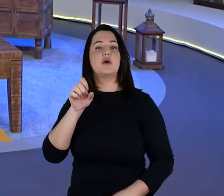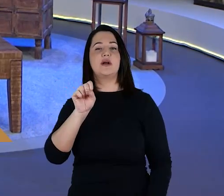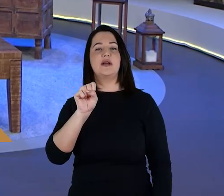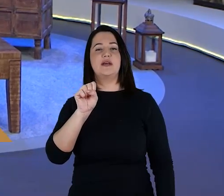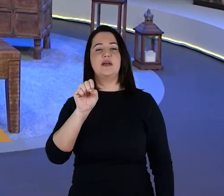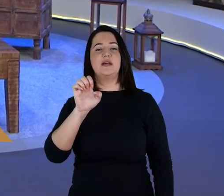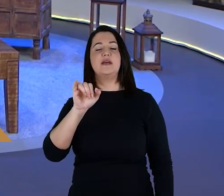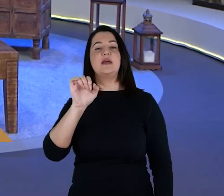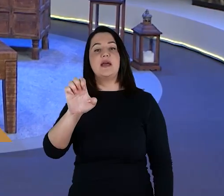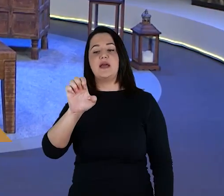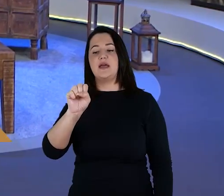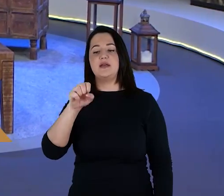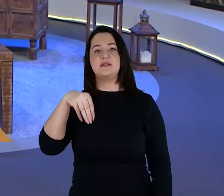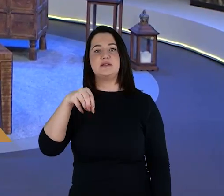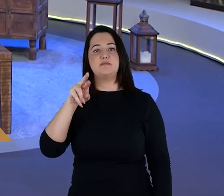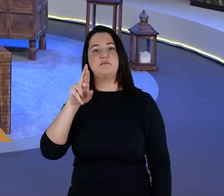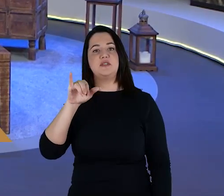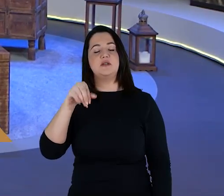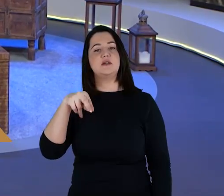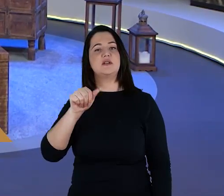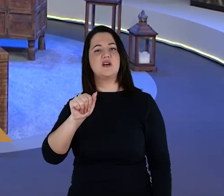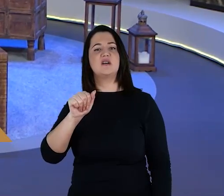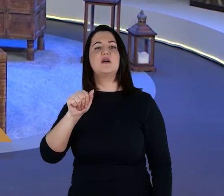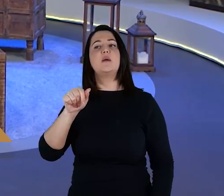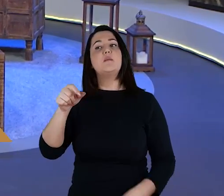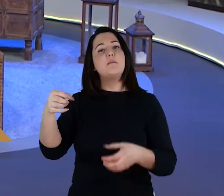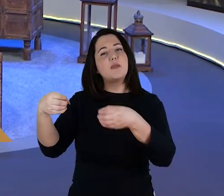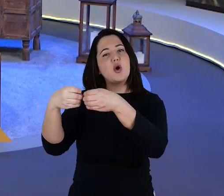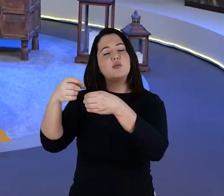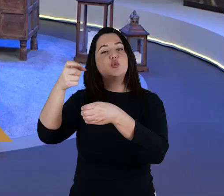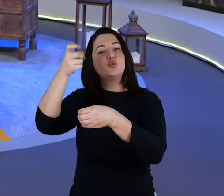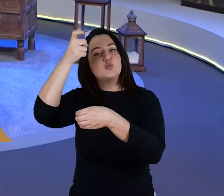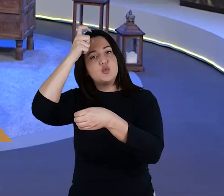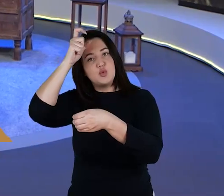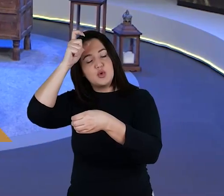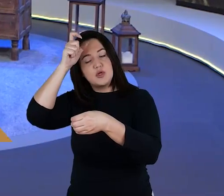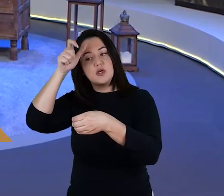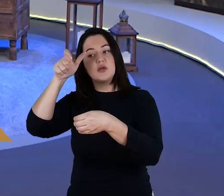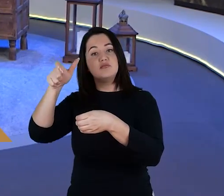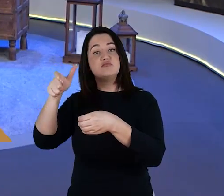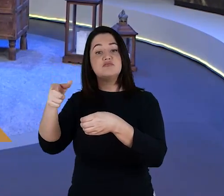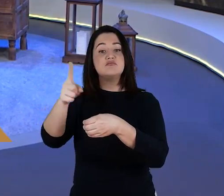atual Turquia, e também em outros lugares bem distantes dali. Agora, uma coisa